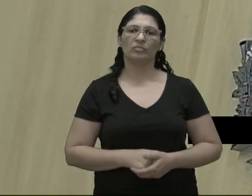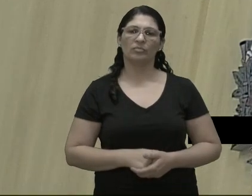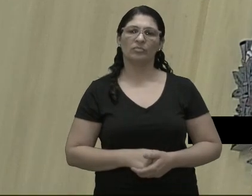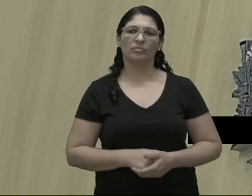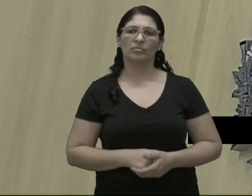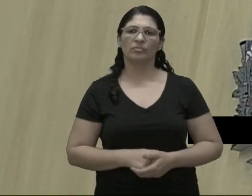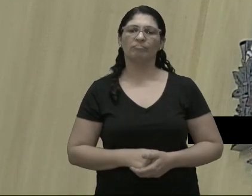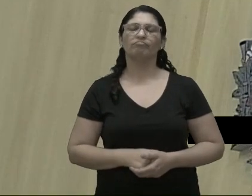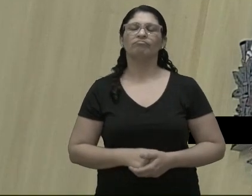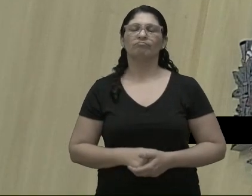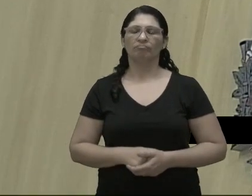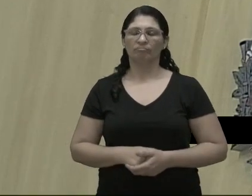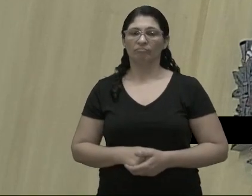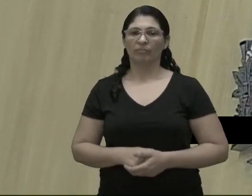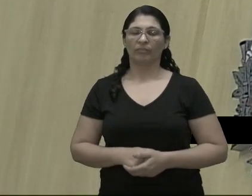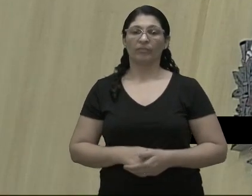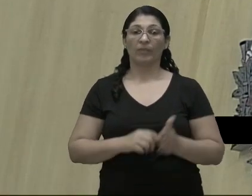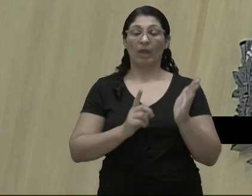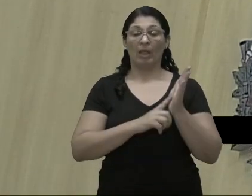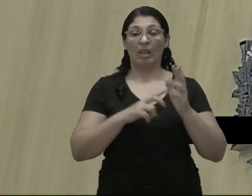Na última oitiva...